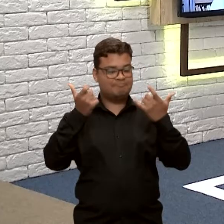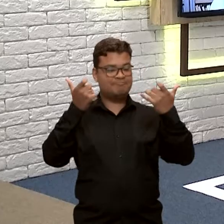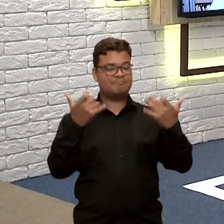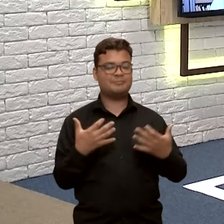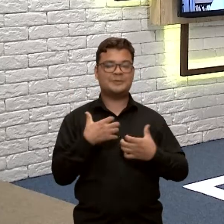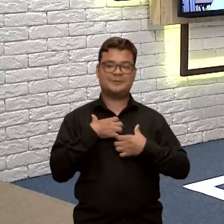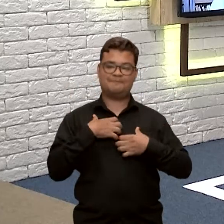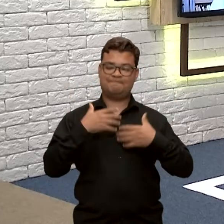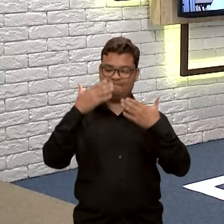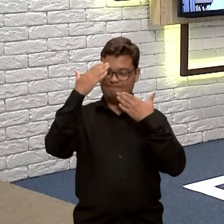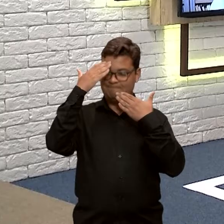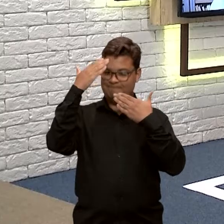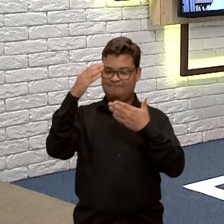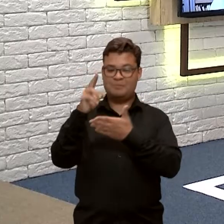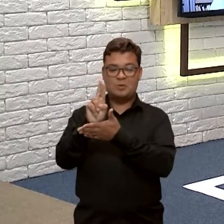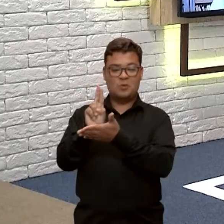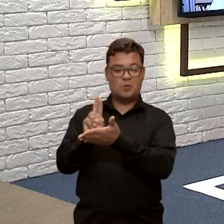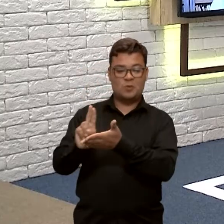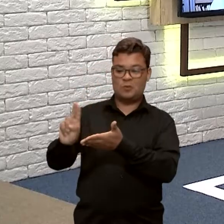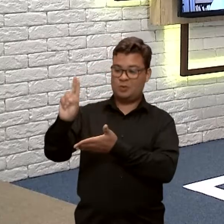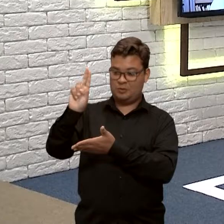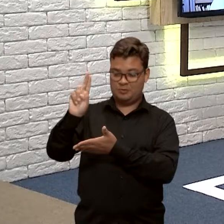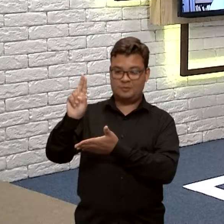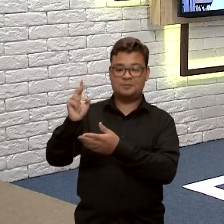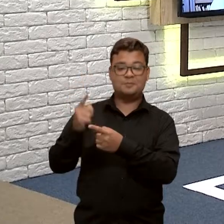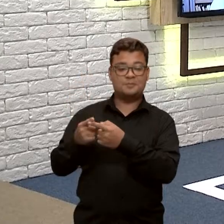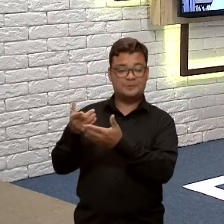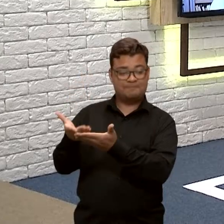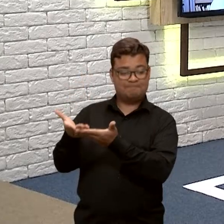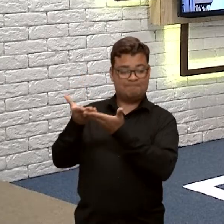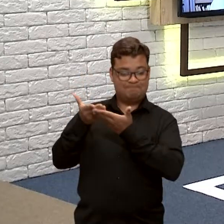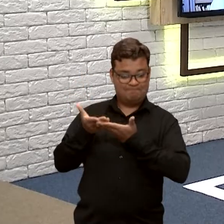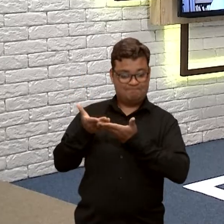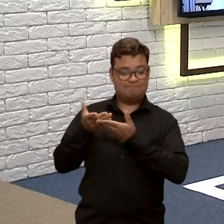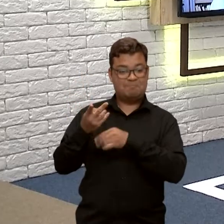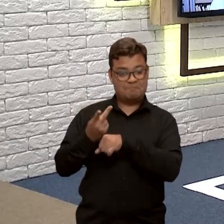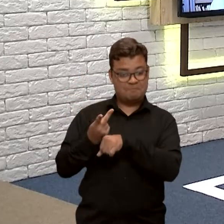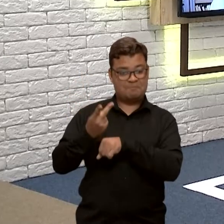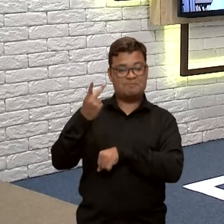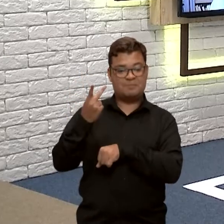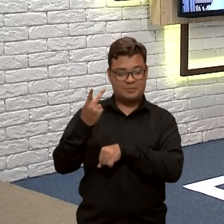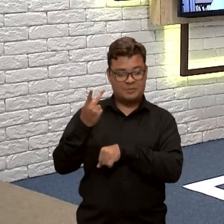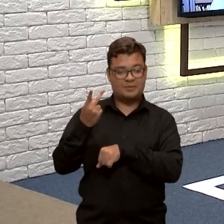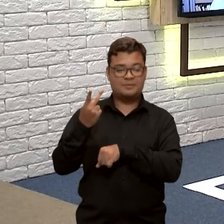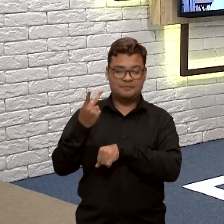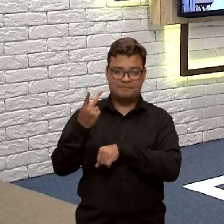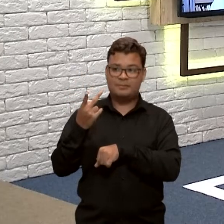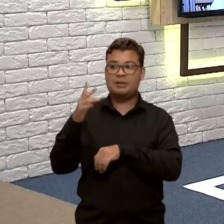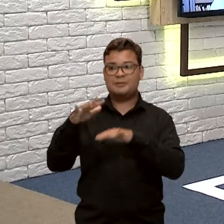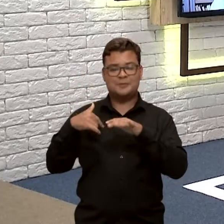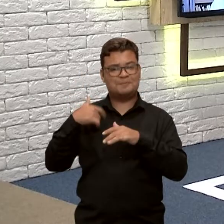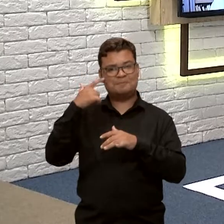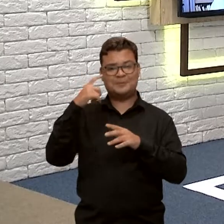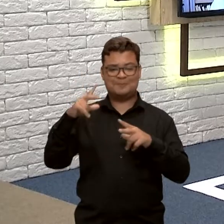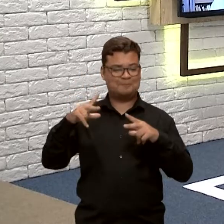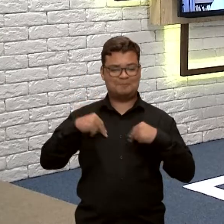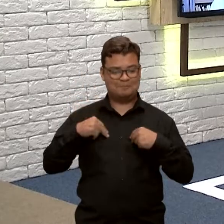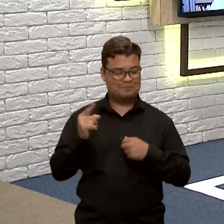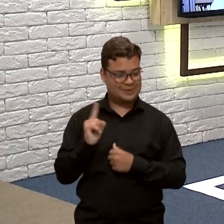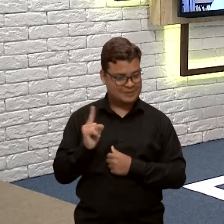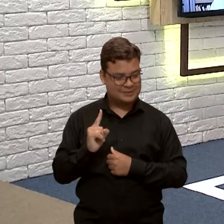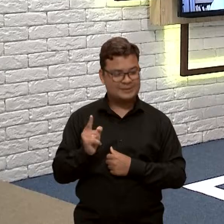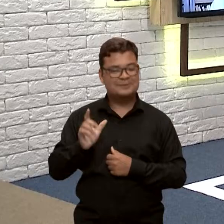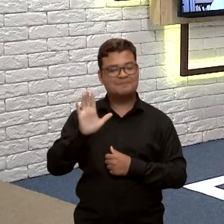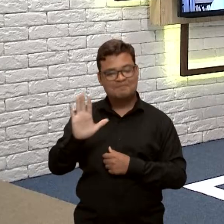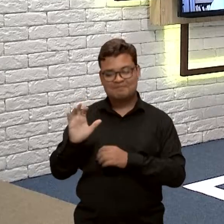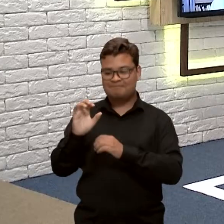grato à universidade, acho que elas me concederam um prêmio que eu talvez não mereça tanto, né? Mas a universidade